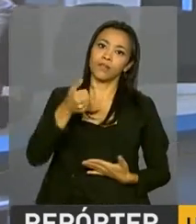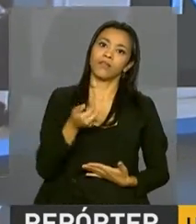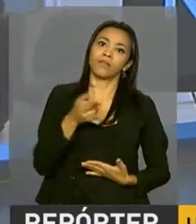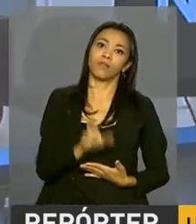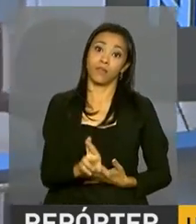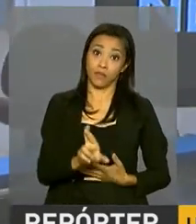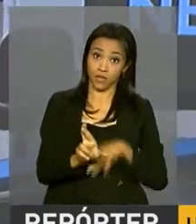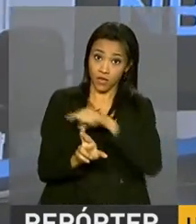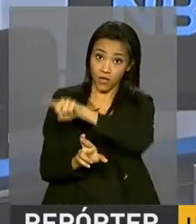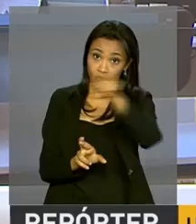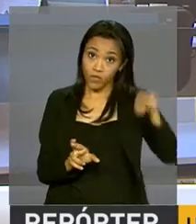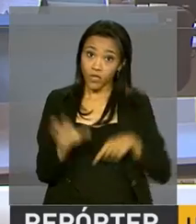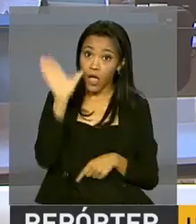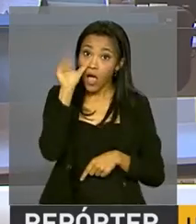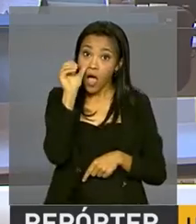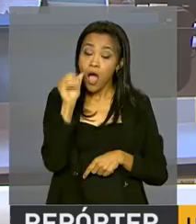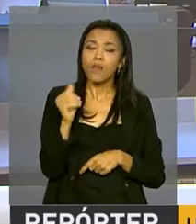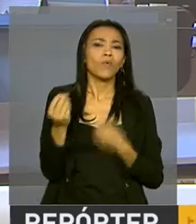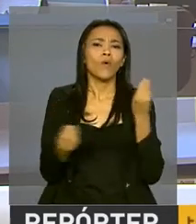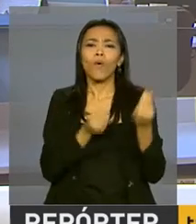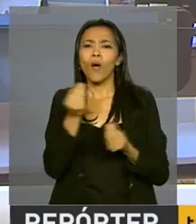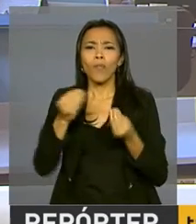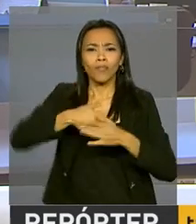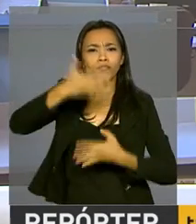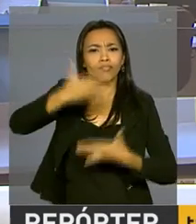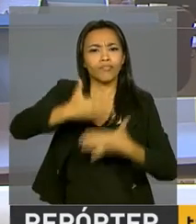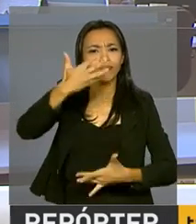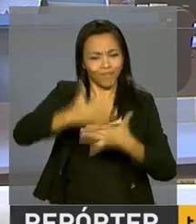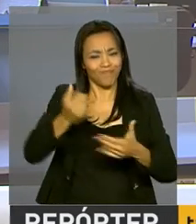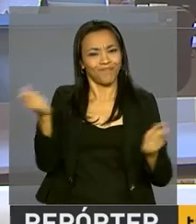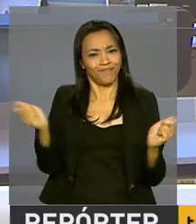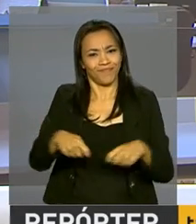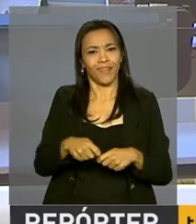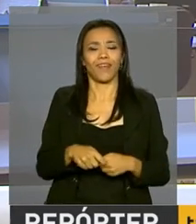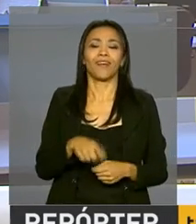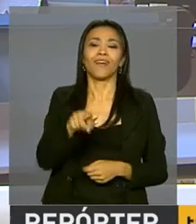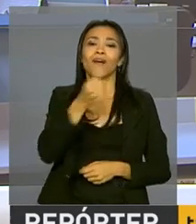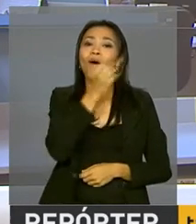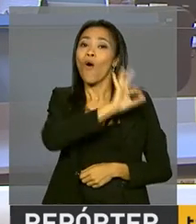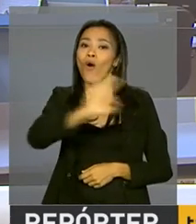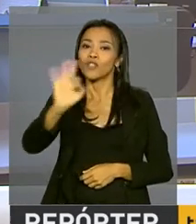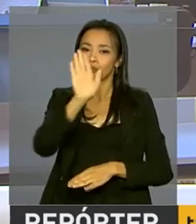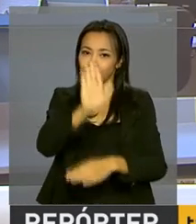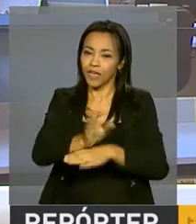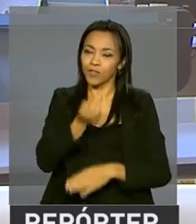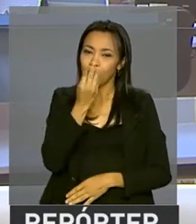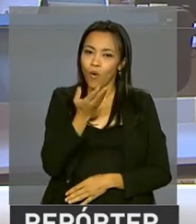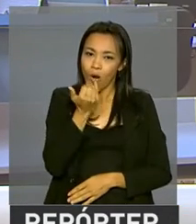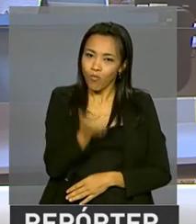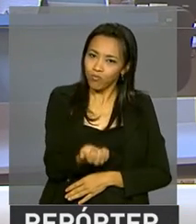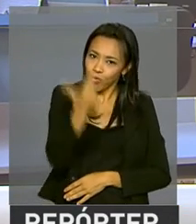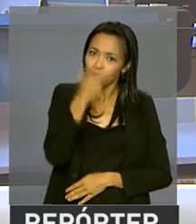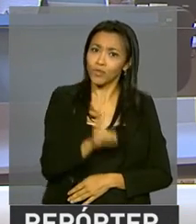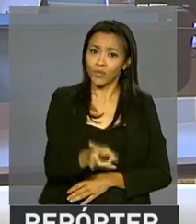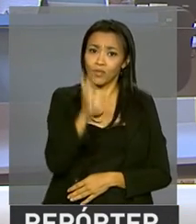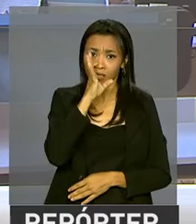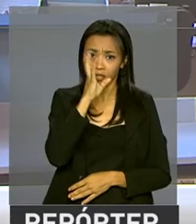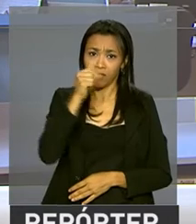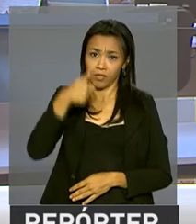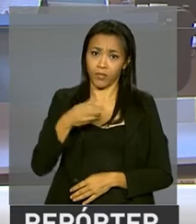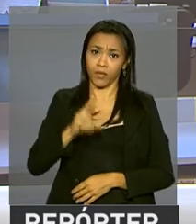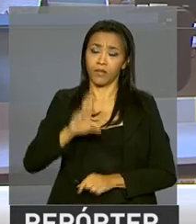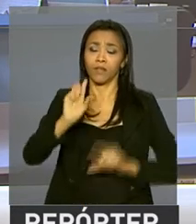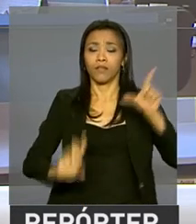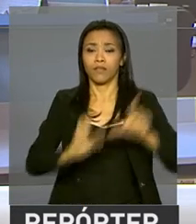mbr acompanha as novidades também em nossas redes sociais uma ótima taxa você é um bom moço e continue com a gente aqui na